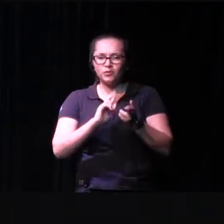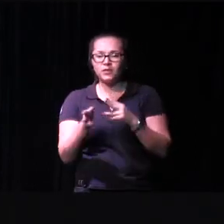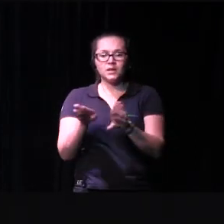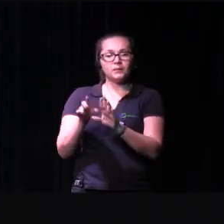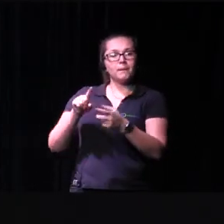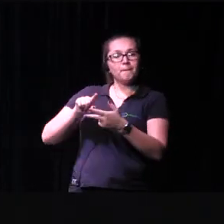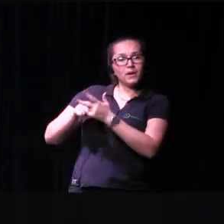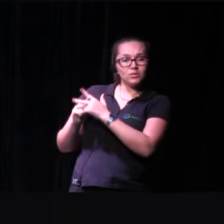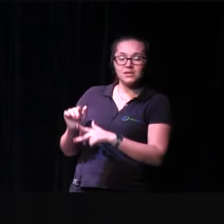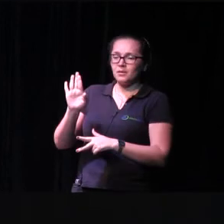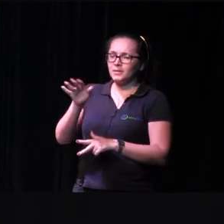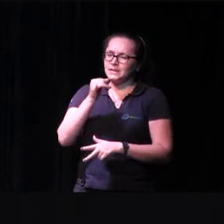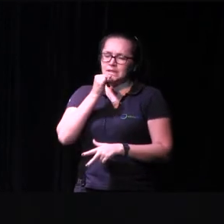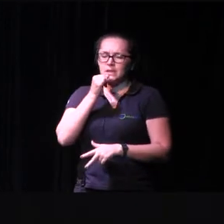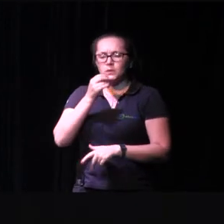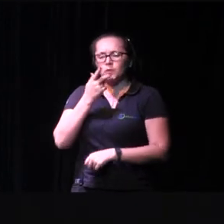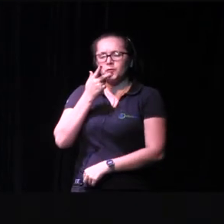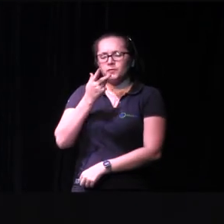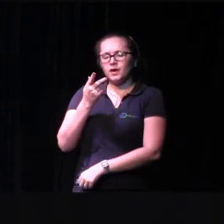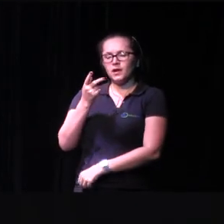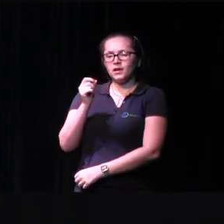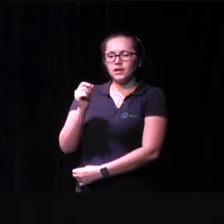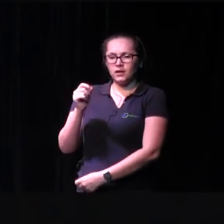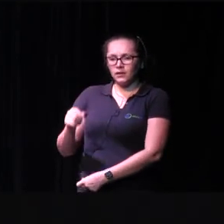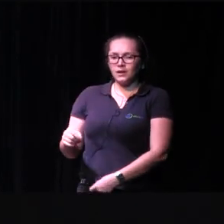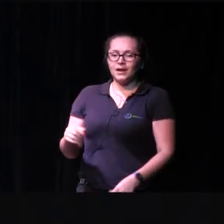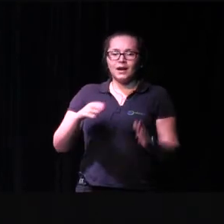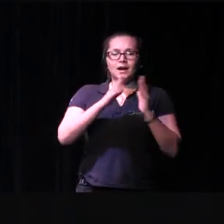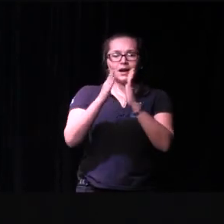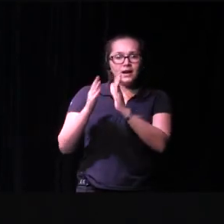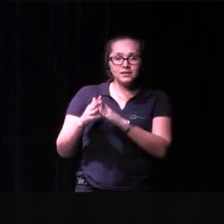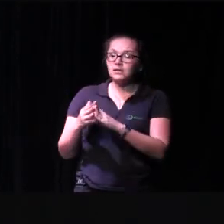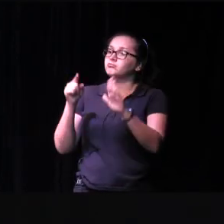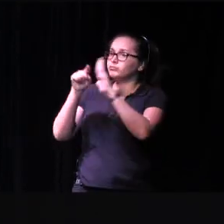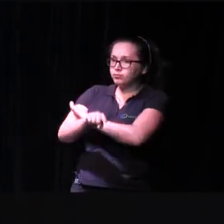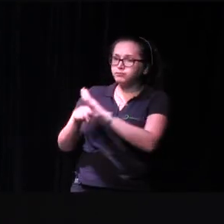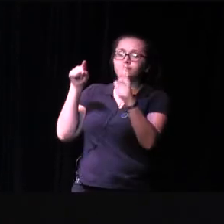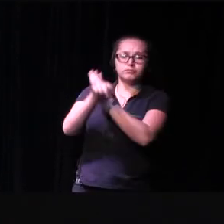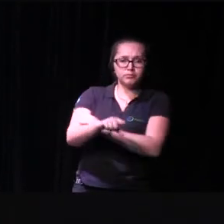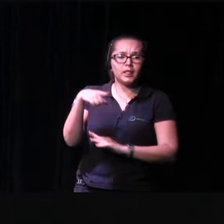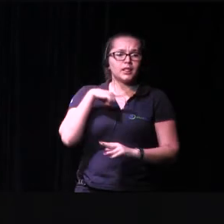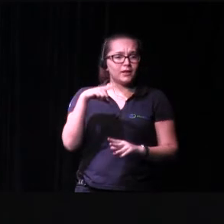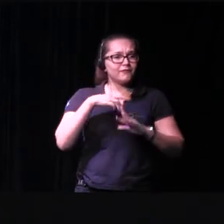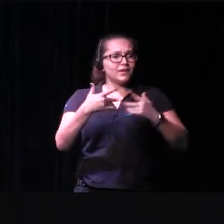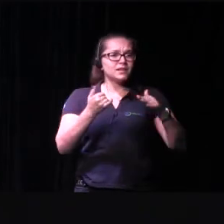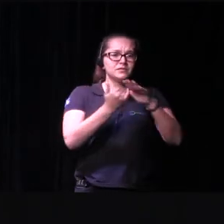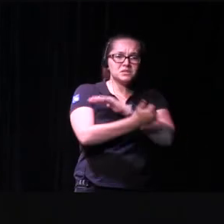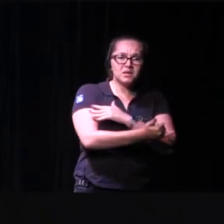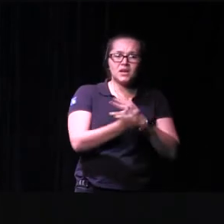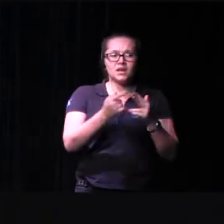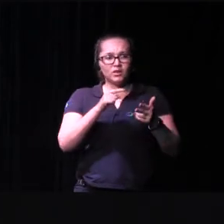moradia, são feitas muitas perguntas sobre investimento e manutenção dos espaços públicos,